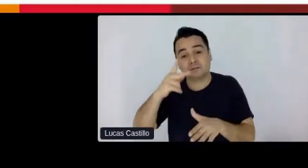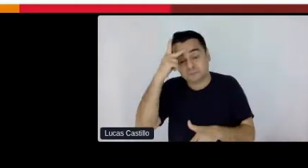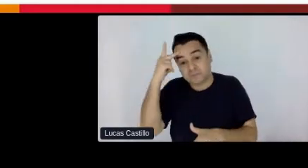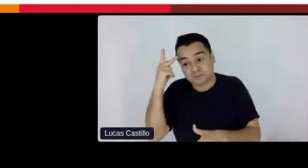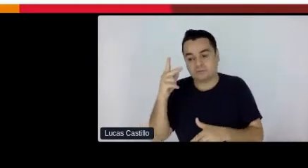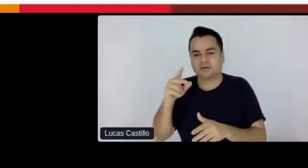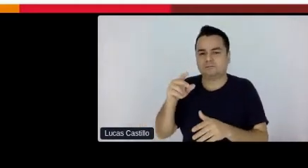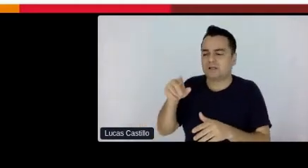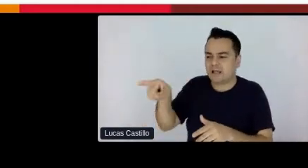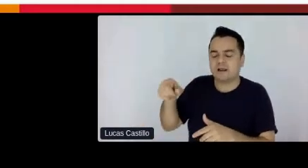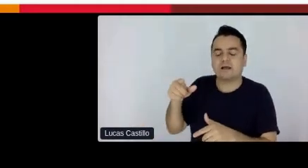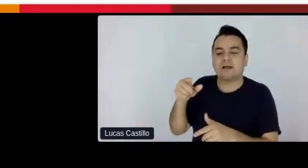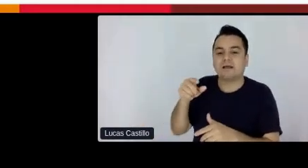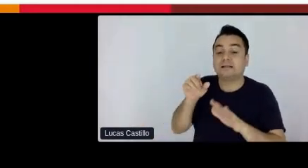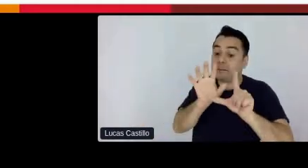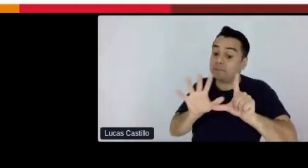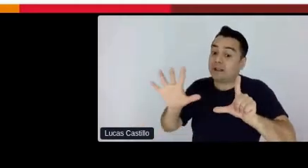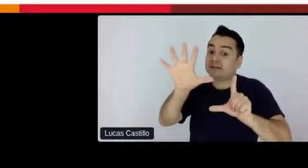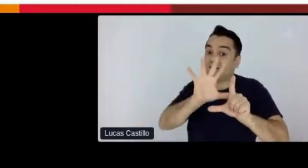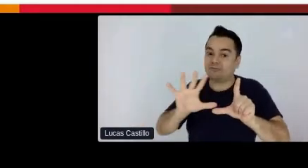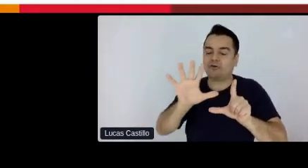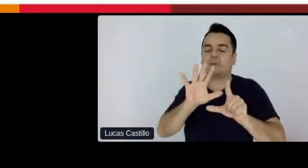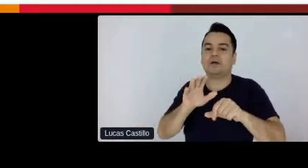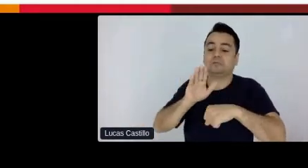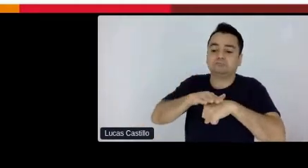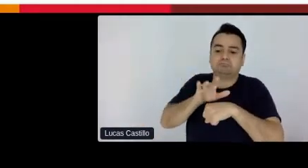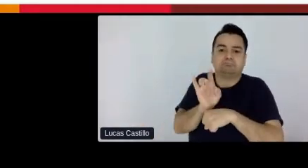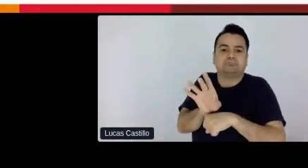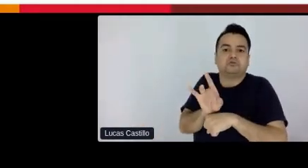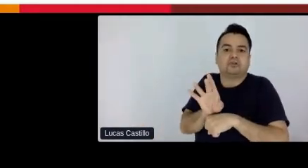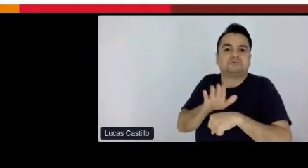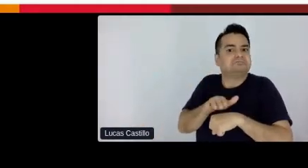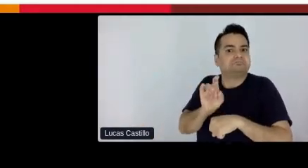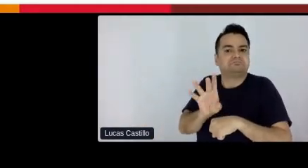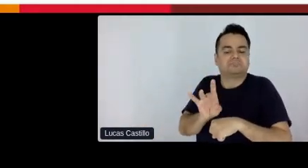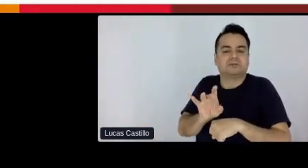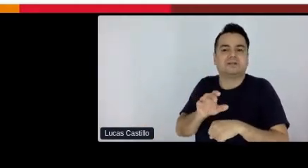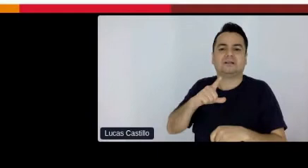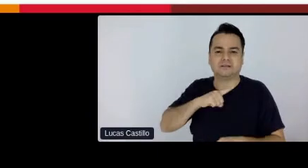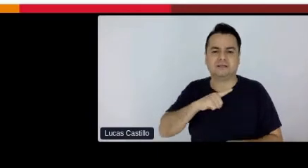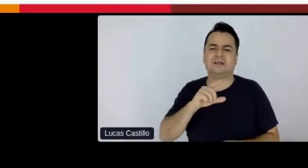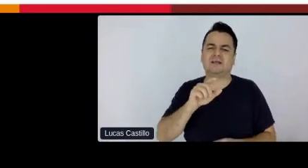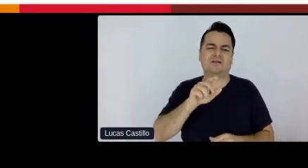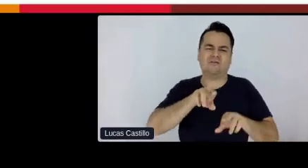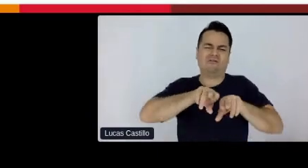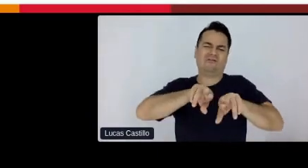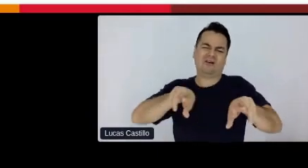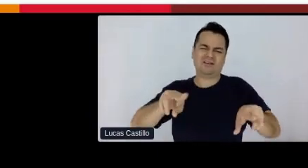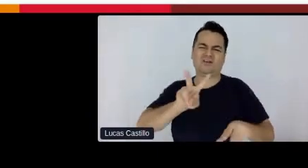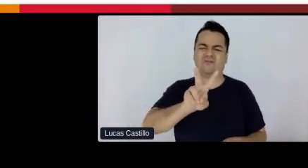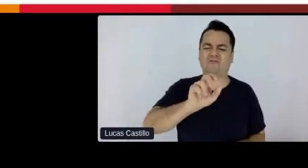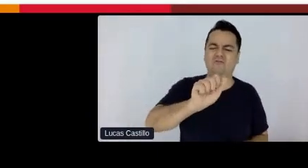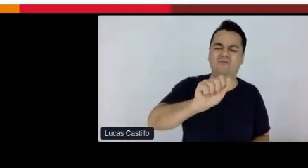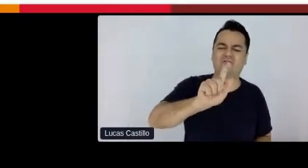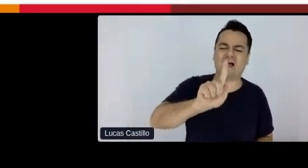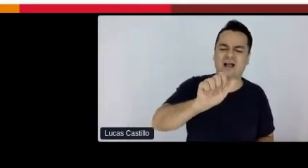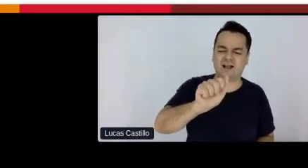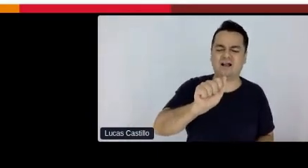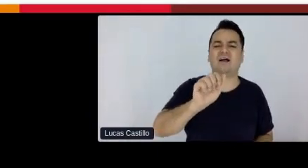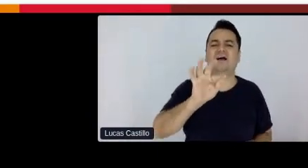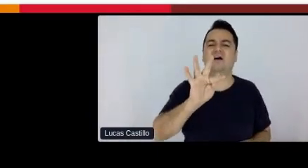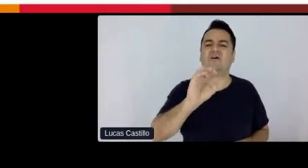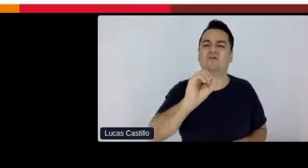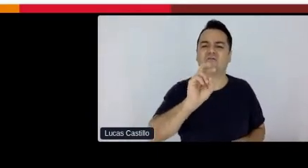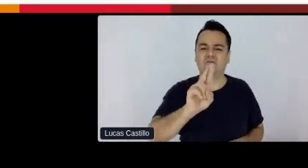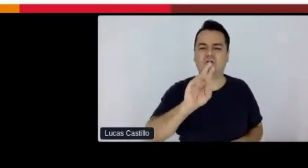processo seletivo, que são as plataformas que automatizam esse processo. Tem a Solides, tem a Gup, tem a Vaga for Business, né, e essas